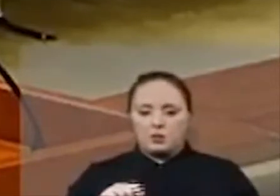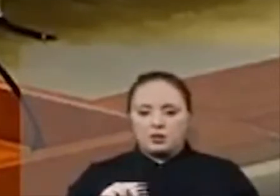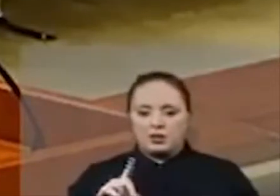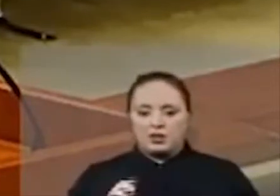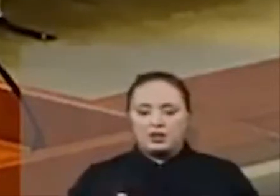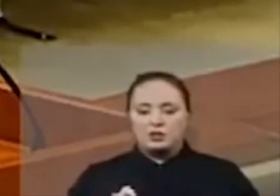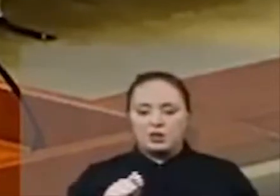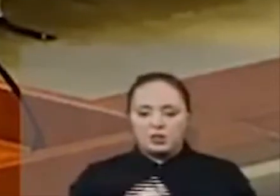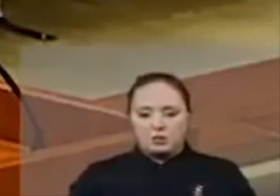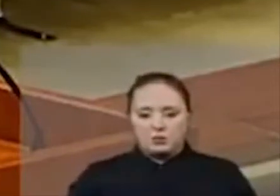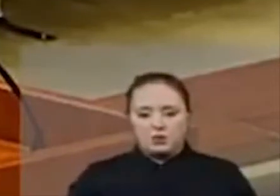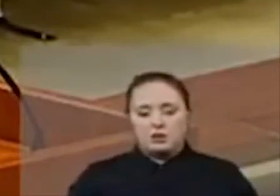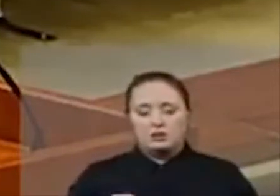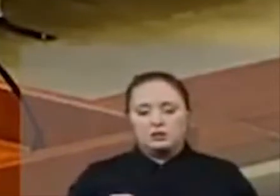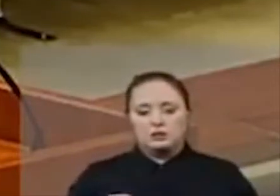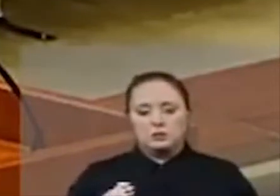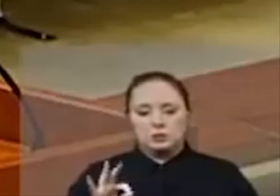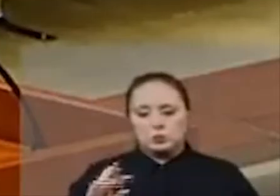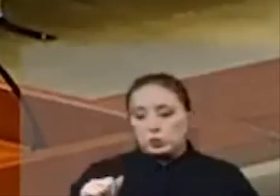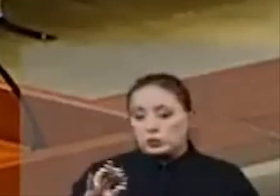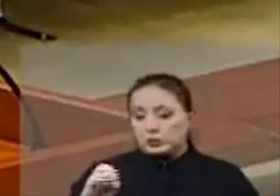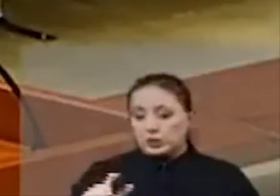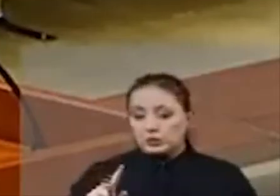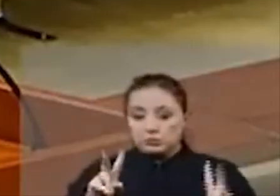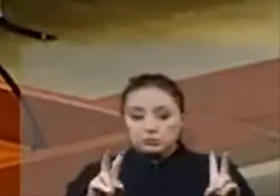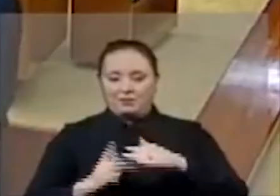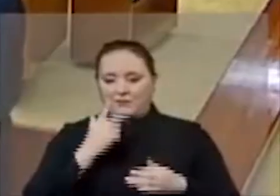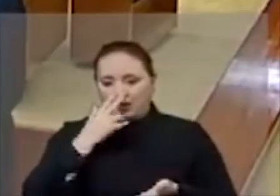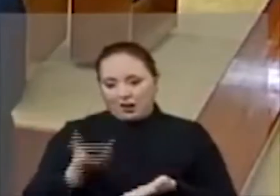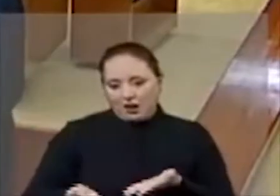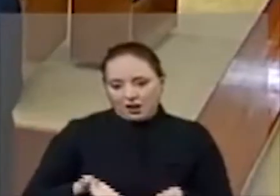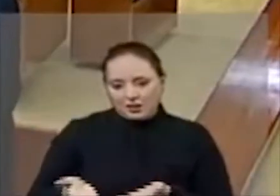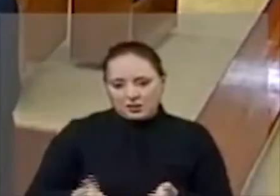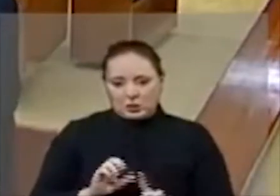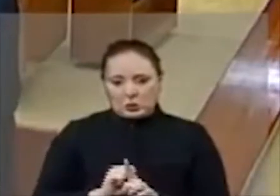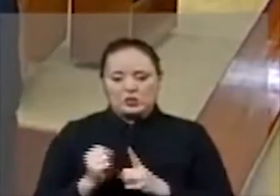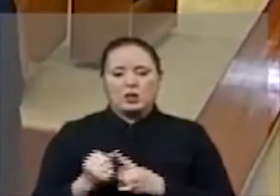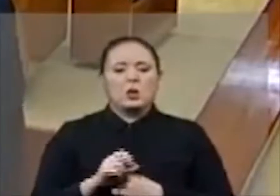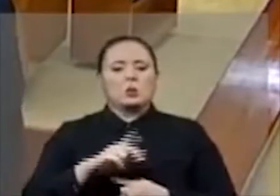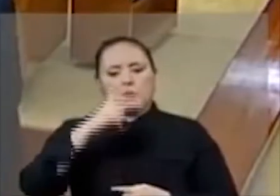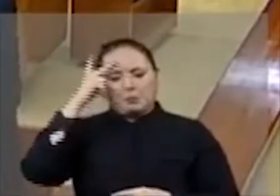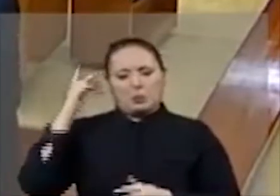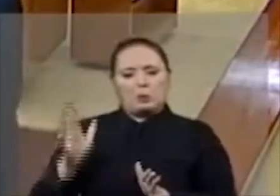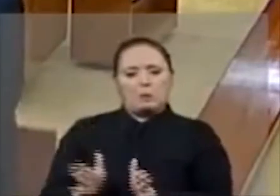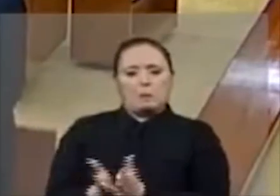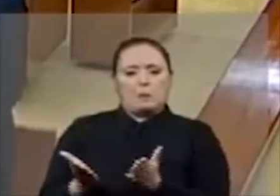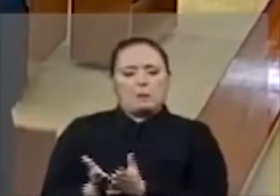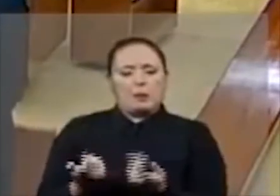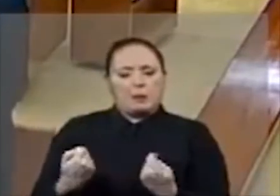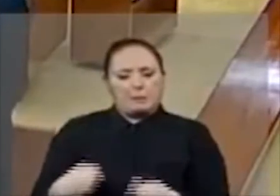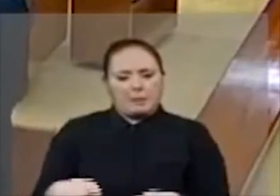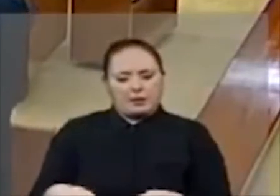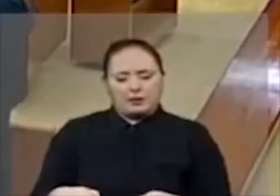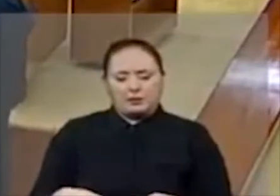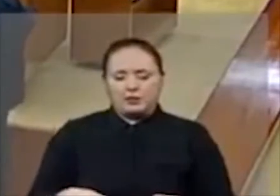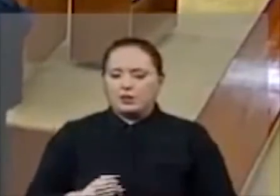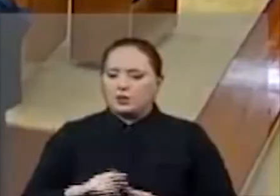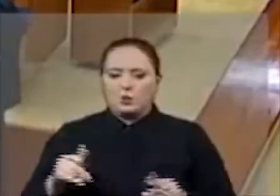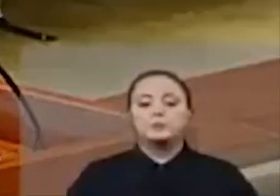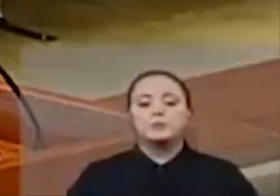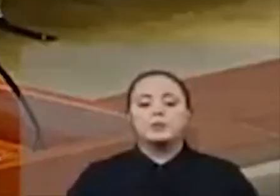sustentação oral proferida pelo presidente Cláudio Lamáquia. Ele destacou o papel da ordem como protetora